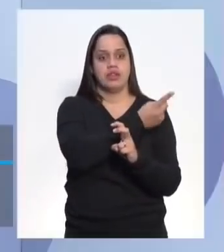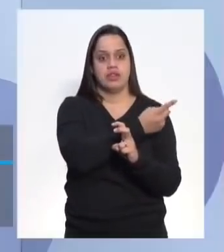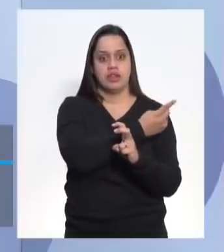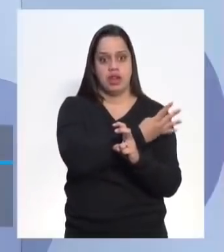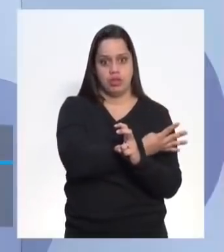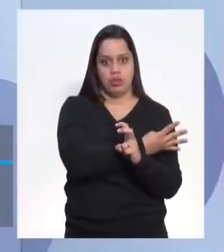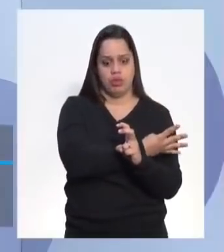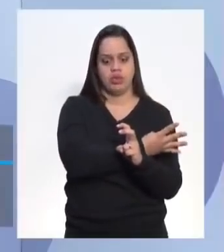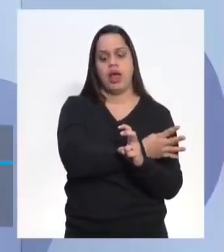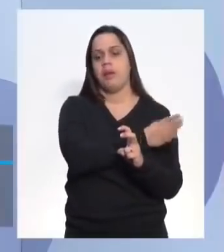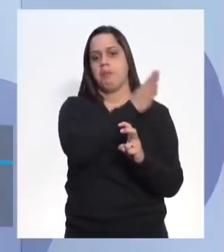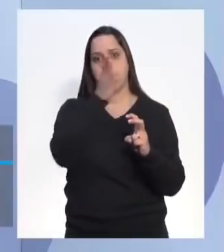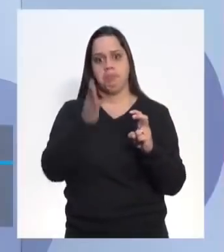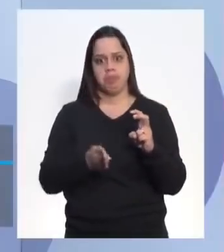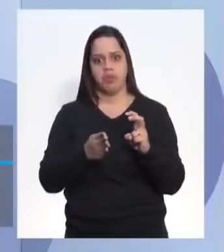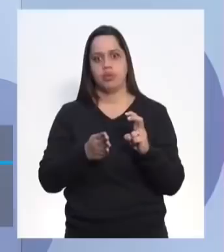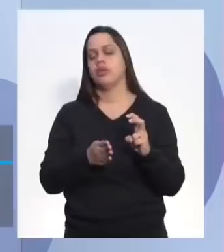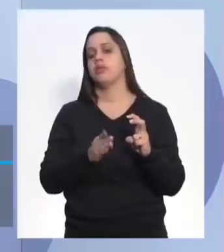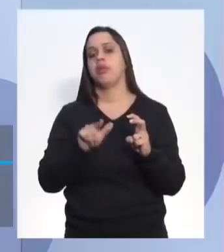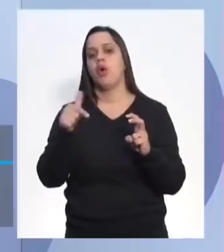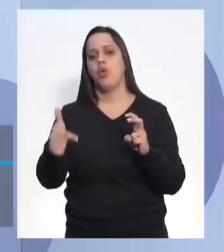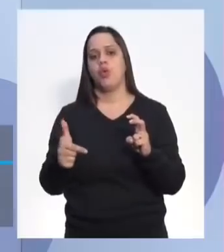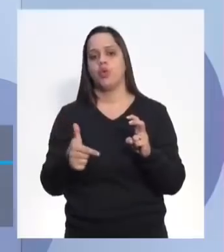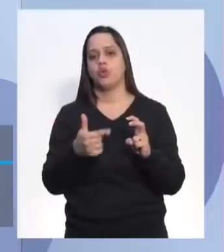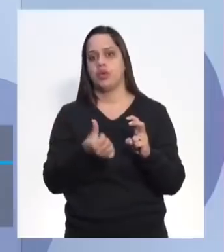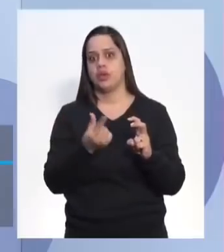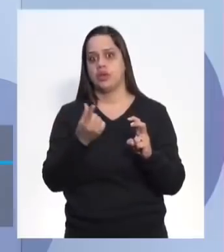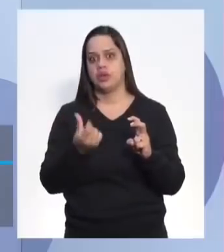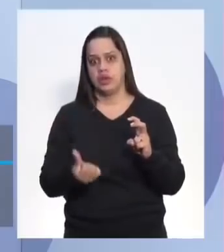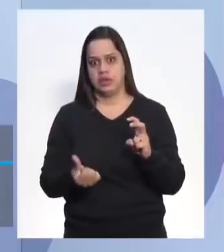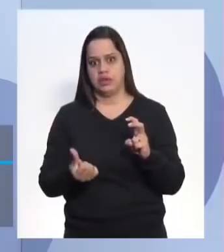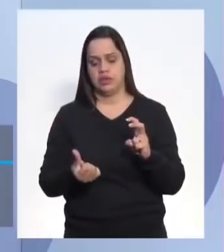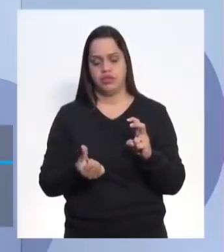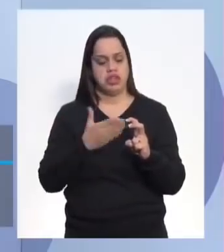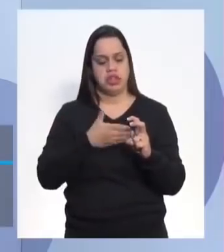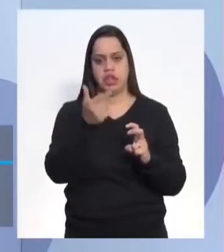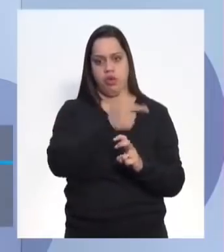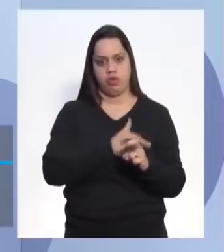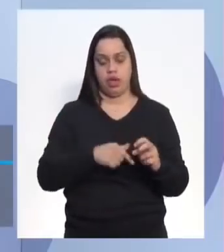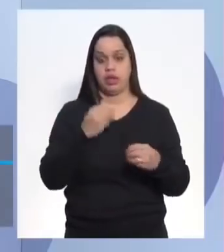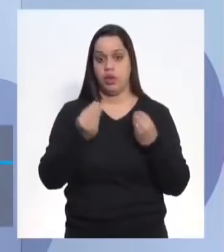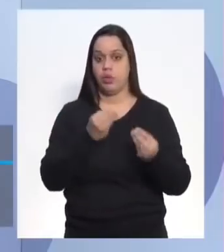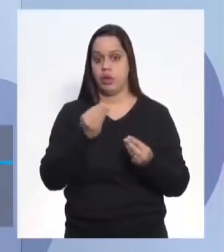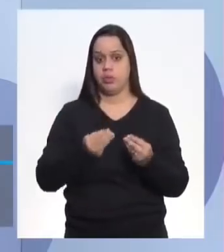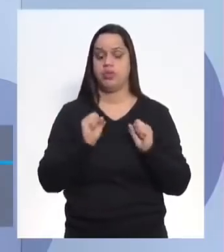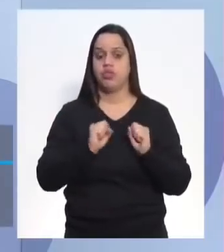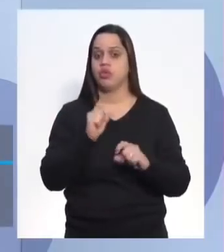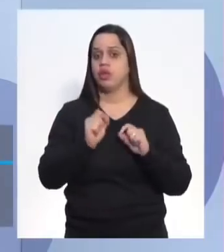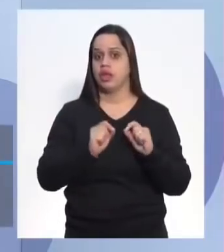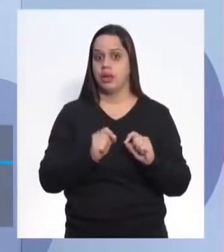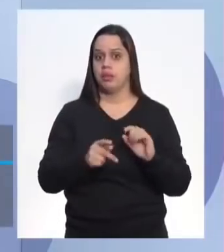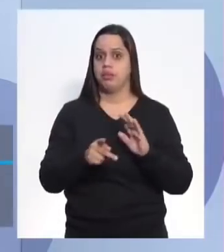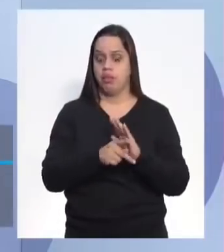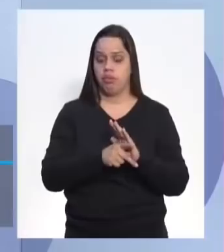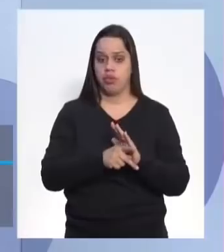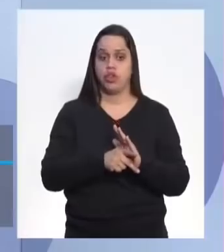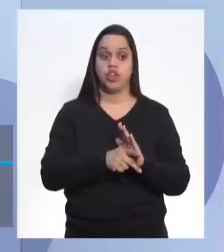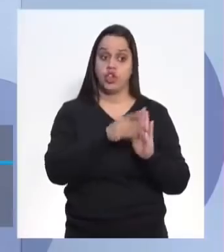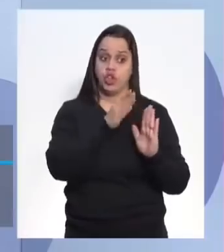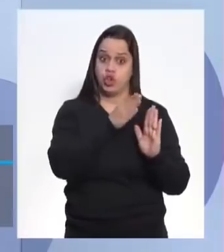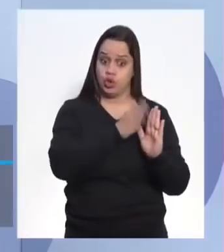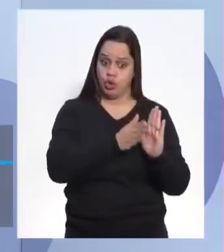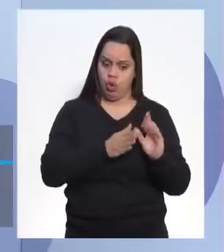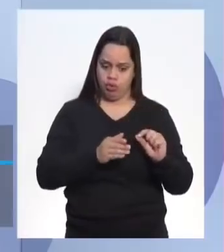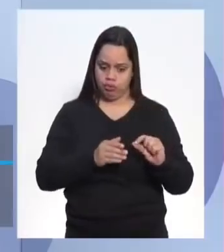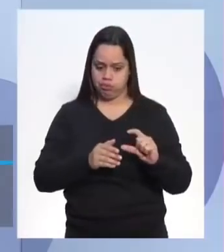ser, né, poderia ser colocado em ordem crescente, mas não necessariamente ser consecutivo, correto? Isso